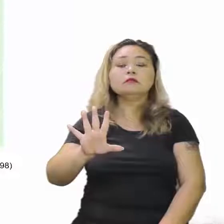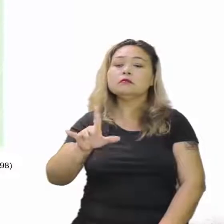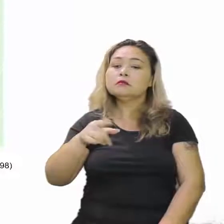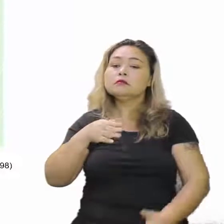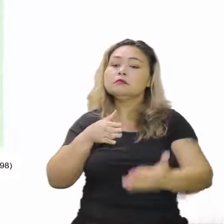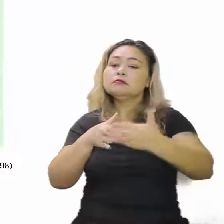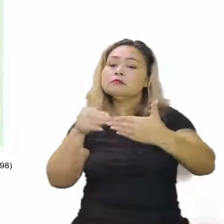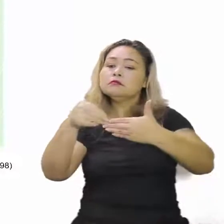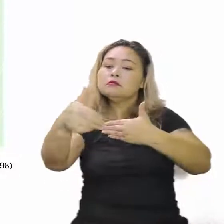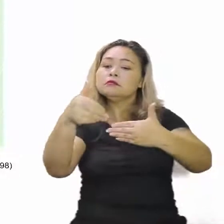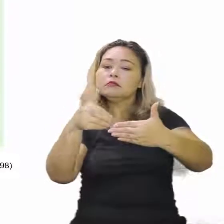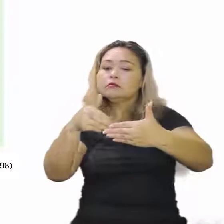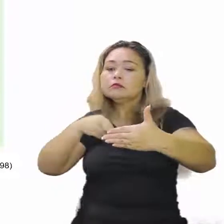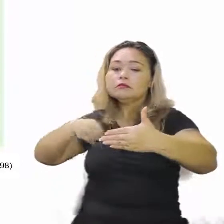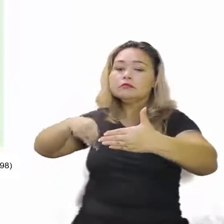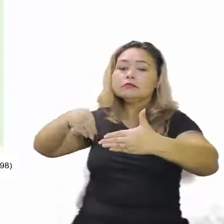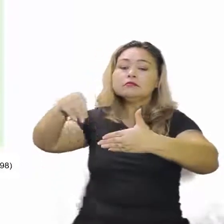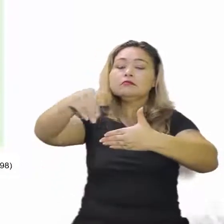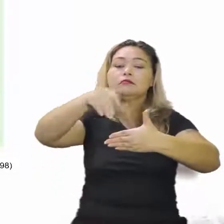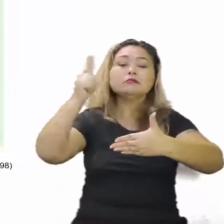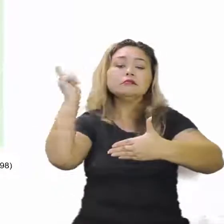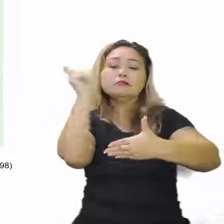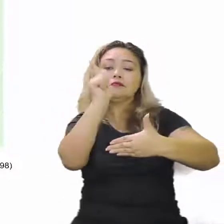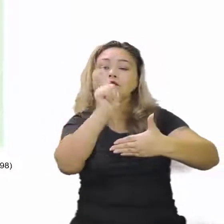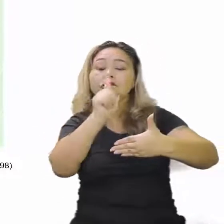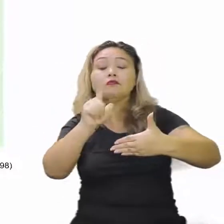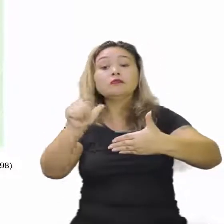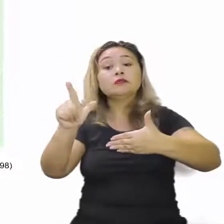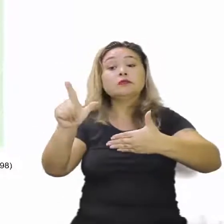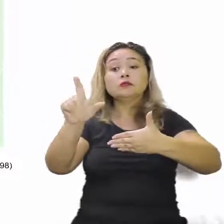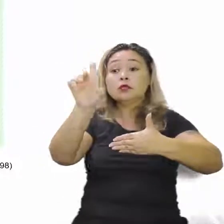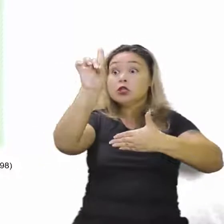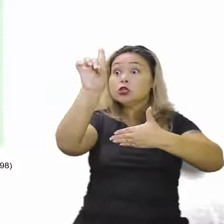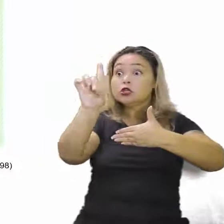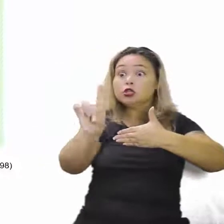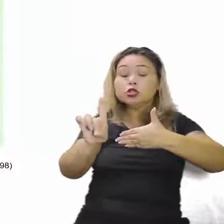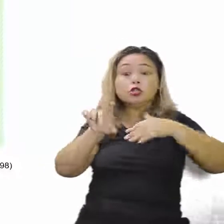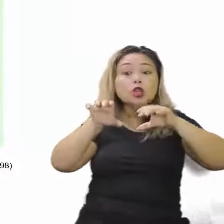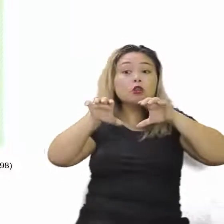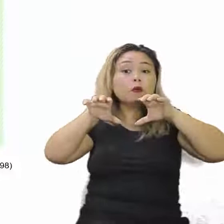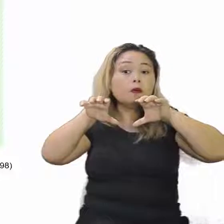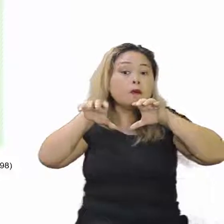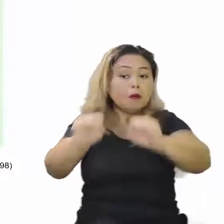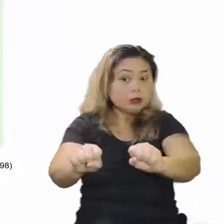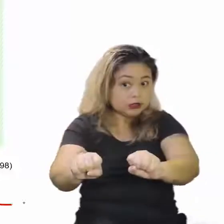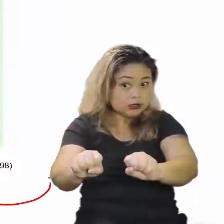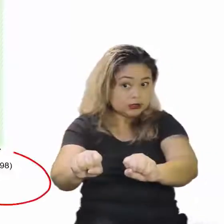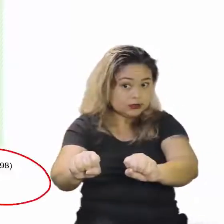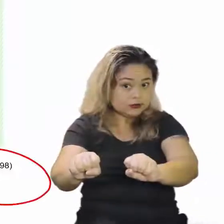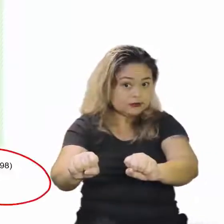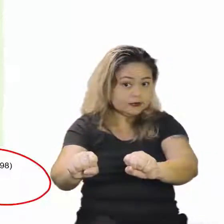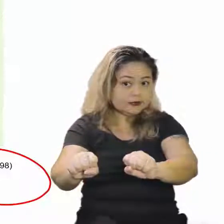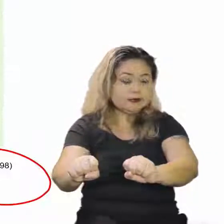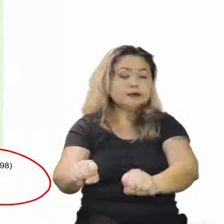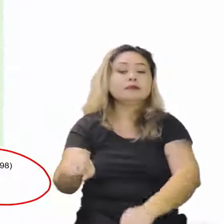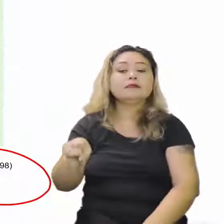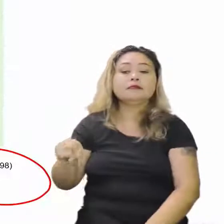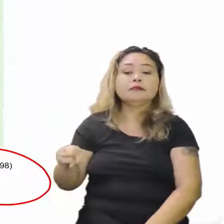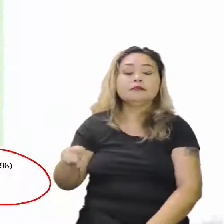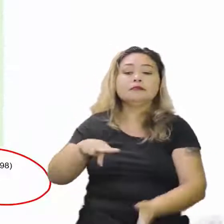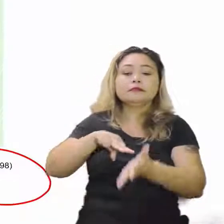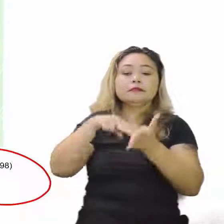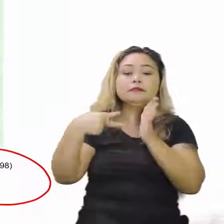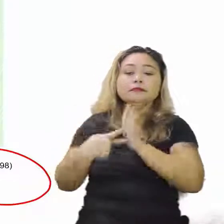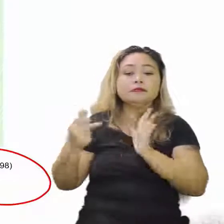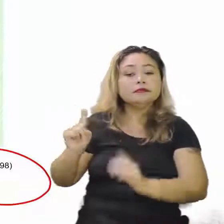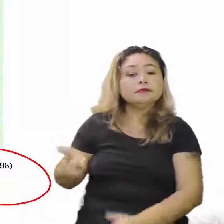estabelecia os limites de cada território conquistado pelo direito de posse. Vamos falar na linguagem fácil, ó. Quem disse isso? Traduziu